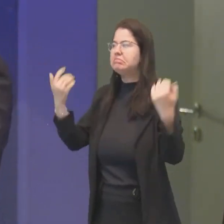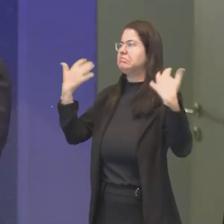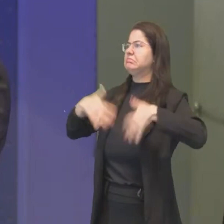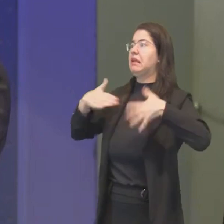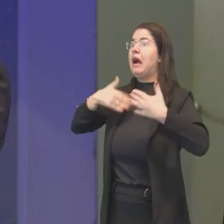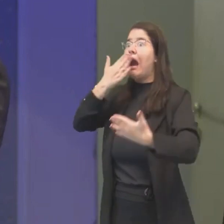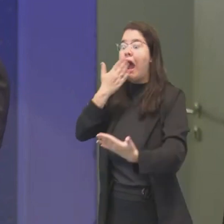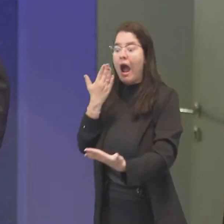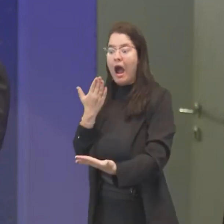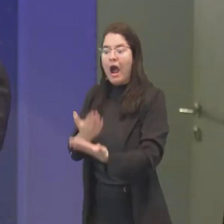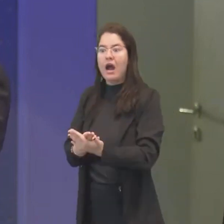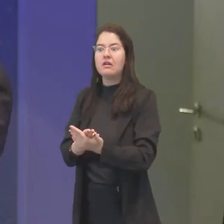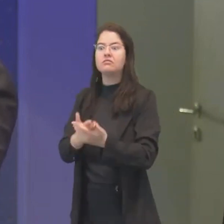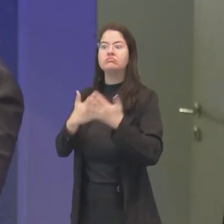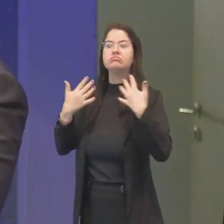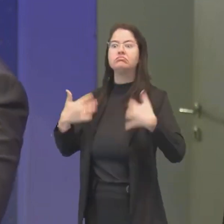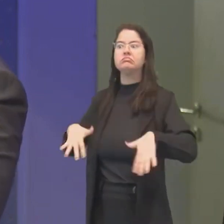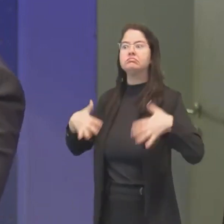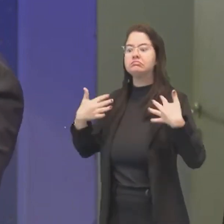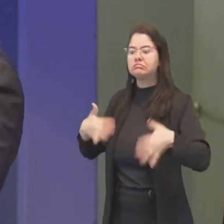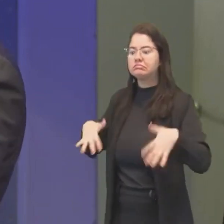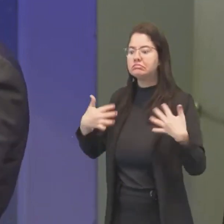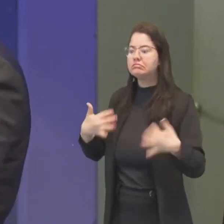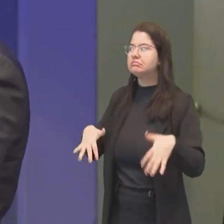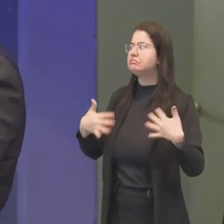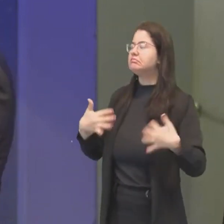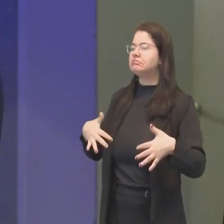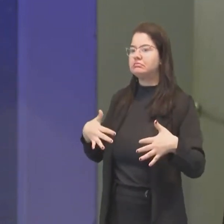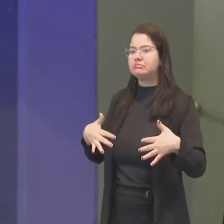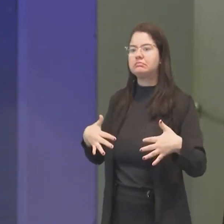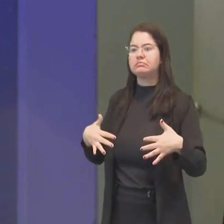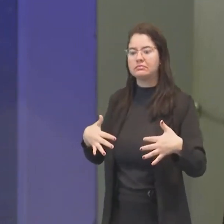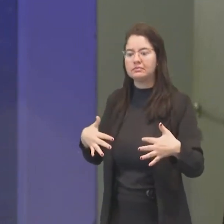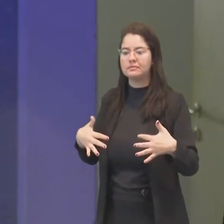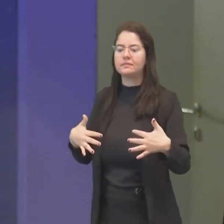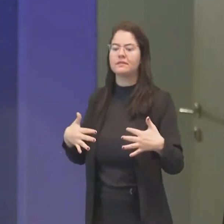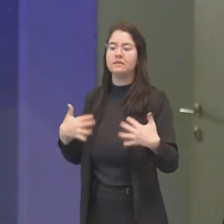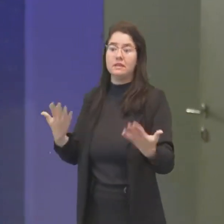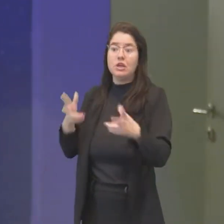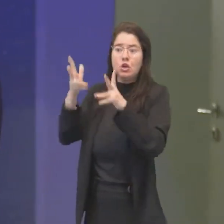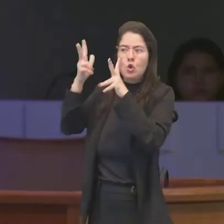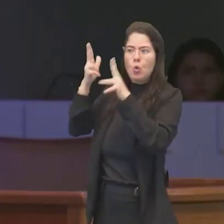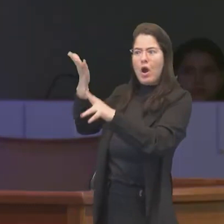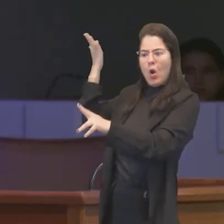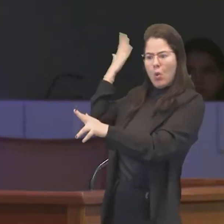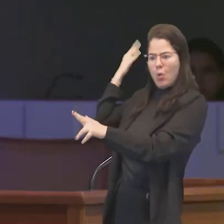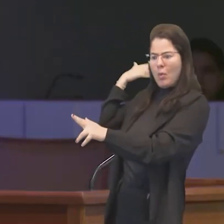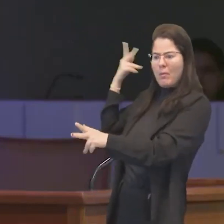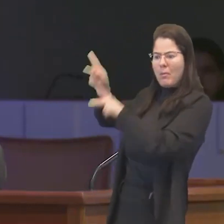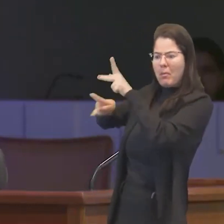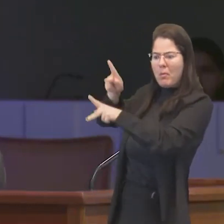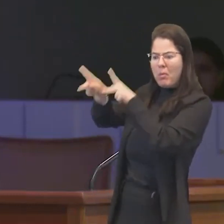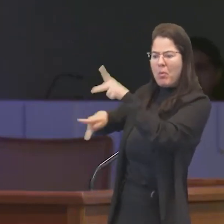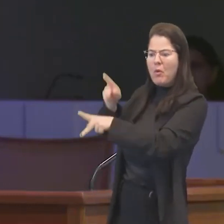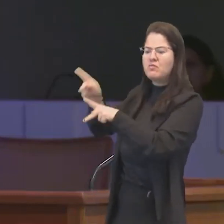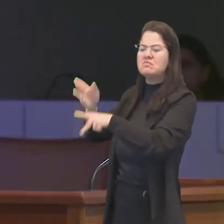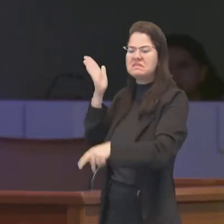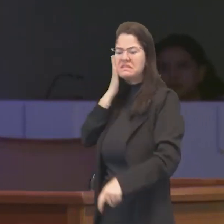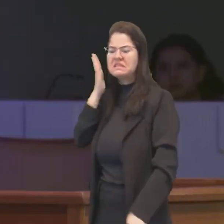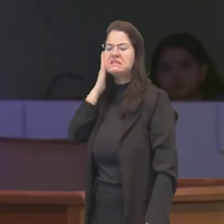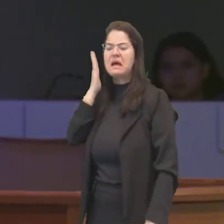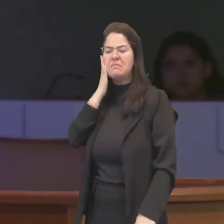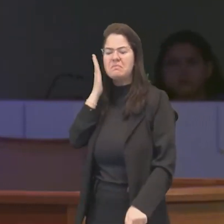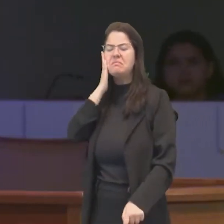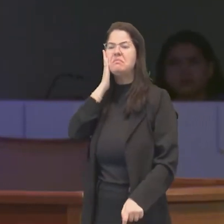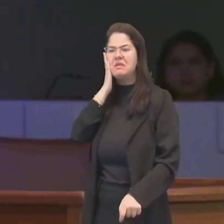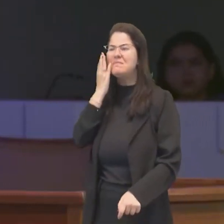impressionante. A habilidade de alguém. E aquele povo, eles sabiam muito bem isso, nesse tempo de Miqueias, eles sabiam muito